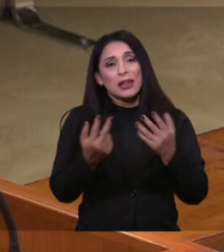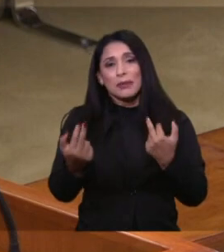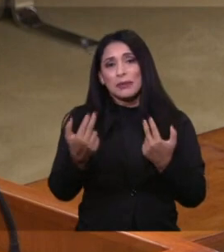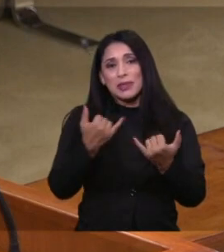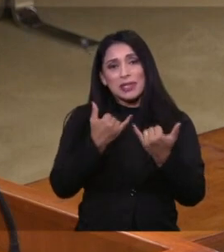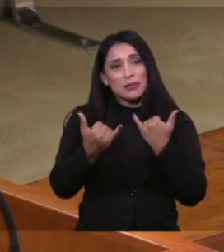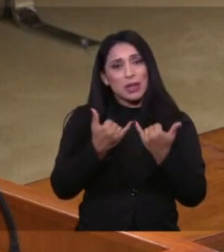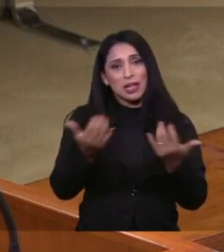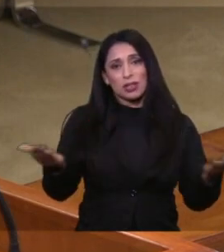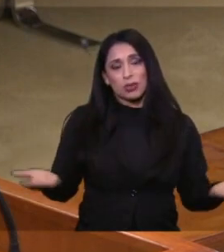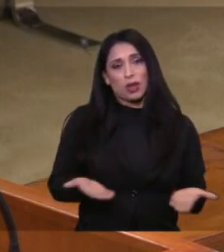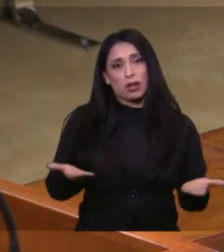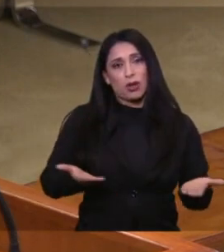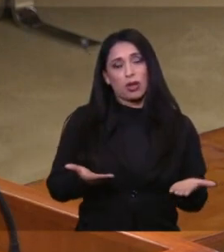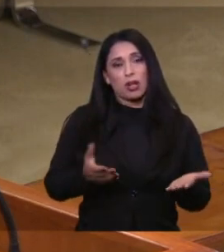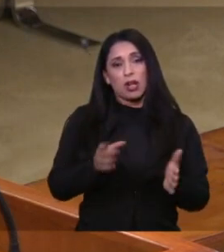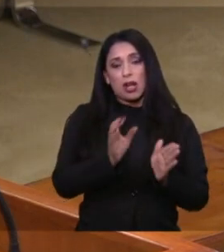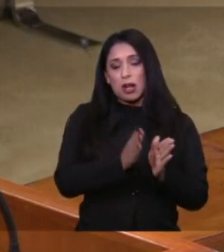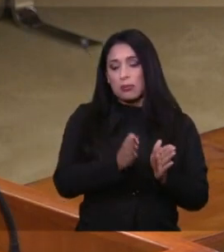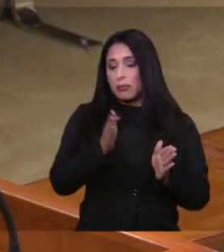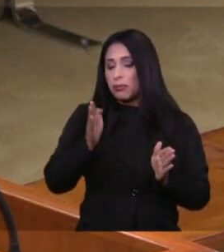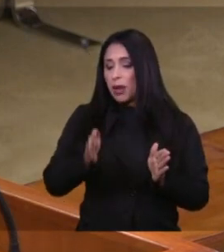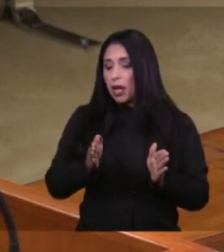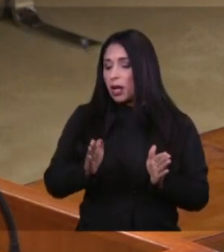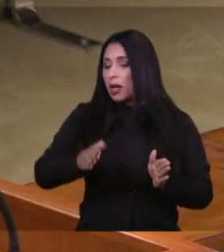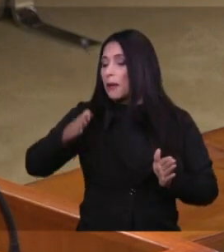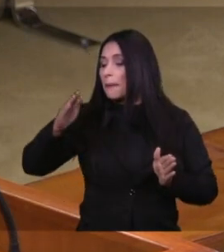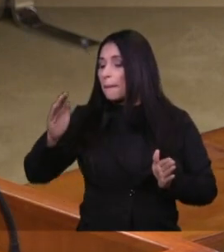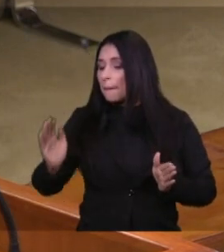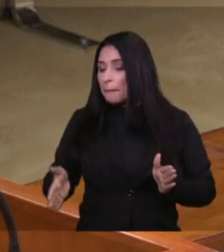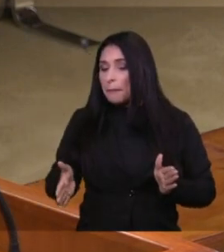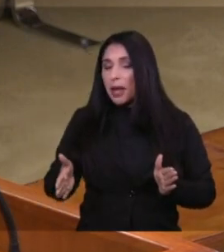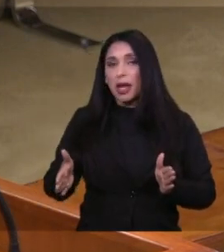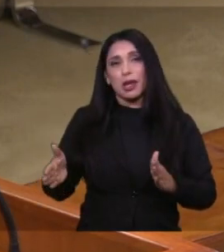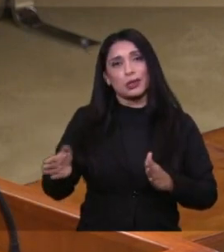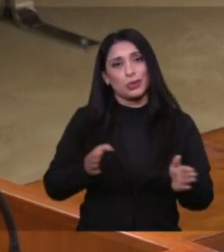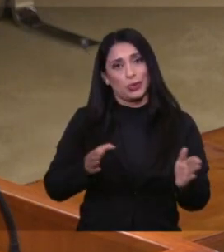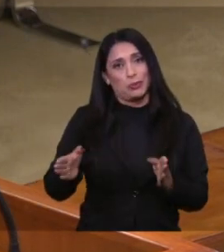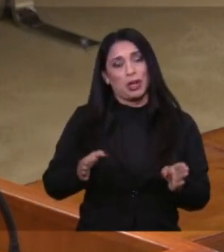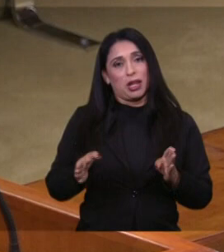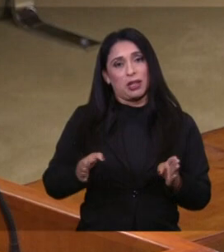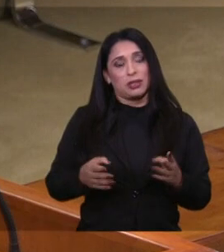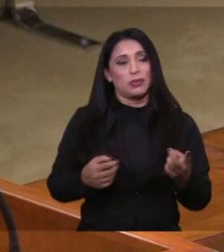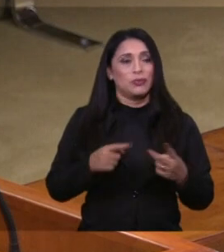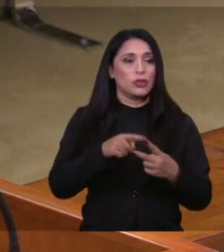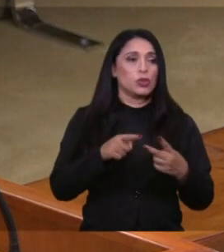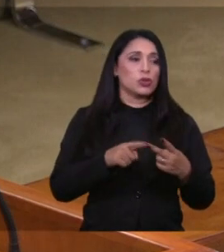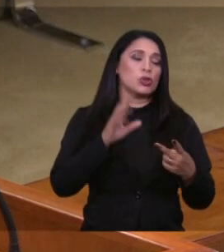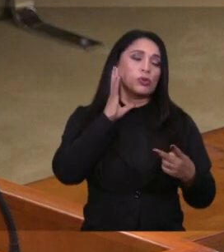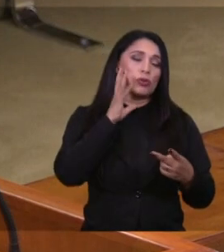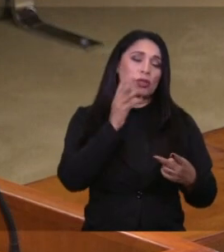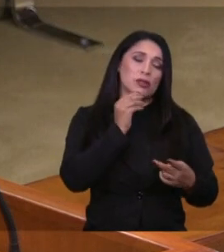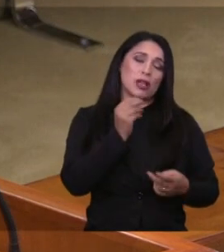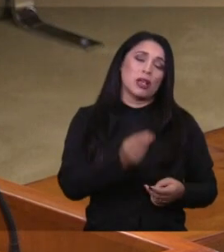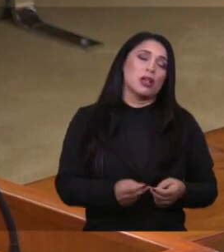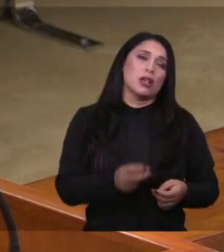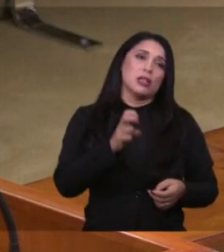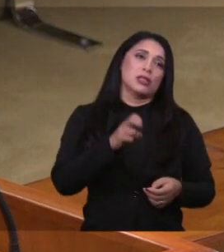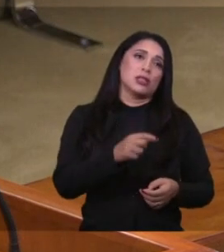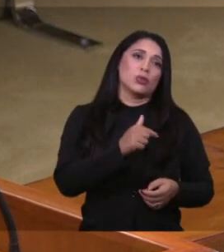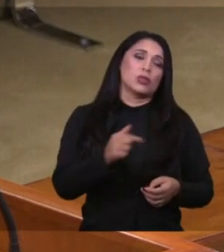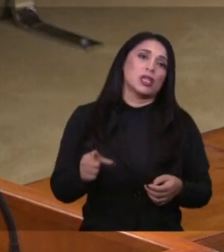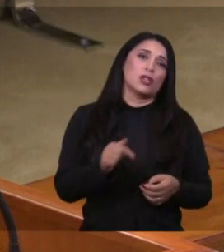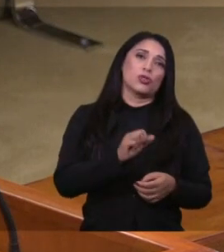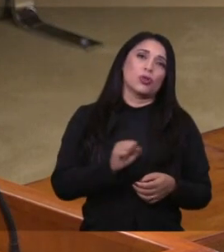os Estados. Foi mera prorrogação. E o Supremo disse, em ambos os casos, ministro Toffoli, por exemplo, foi relator do 578, recurso